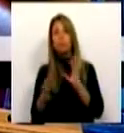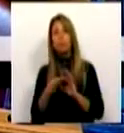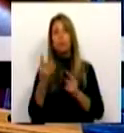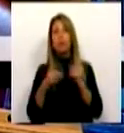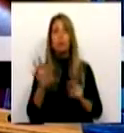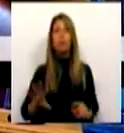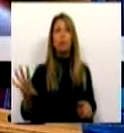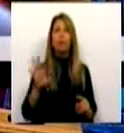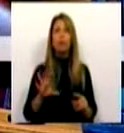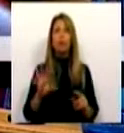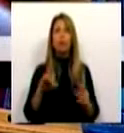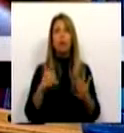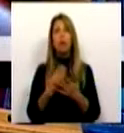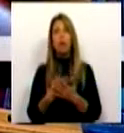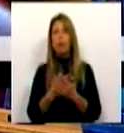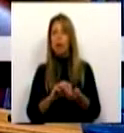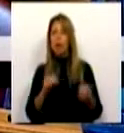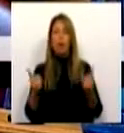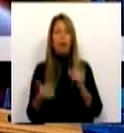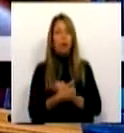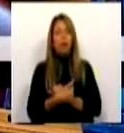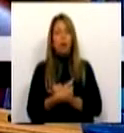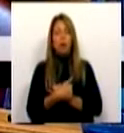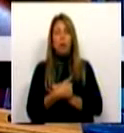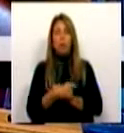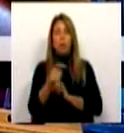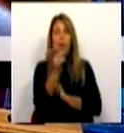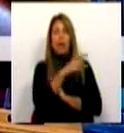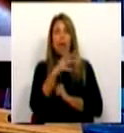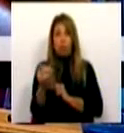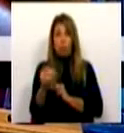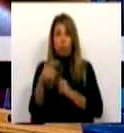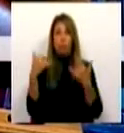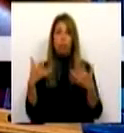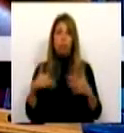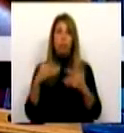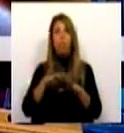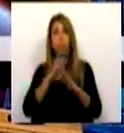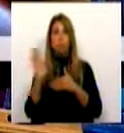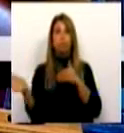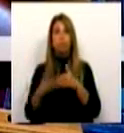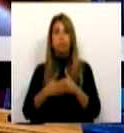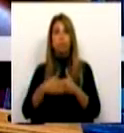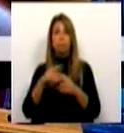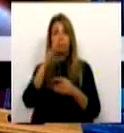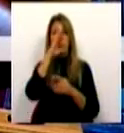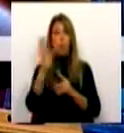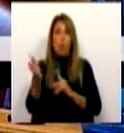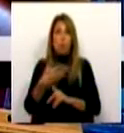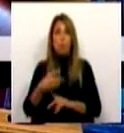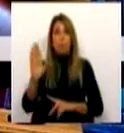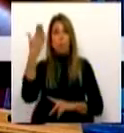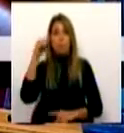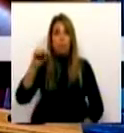maneira, reparar o tremendo erro que foi o encerramento desses postos consulares, muito particularmente em França e na Alemanha. Queria